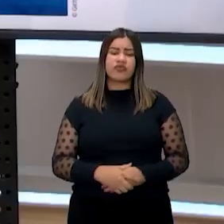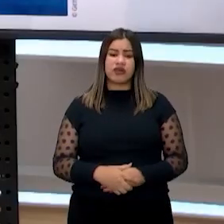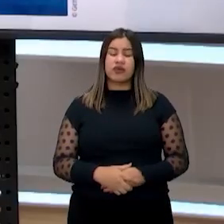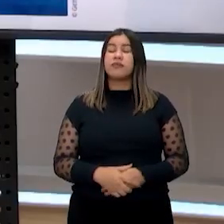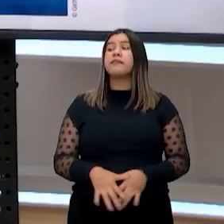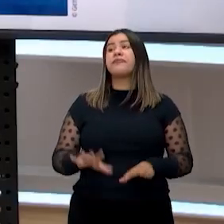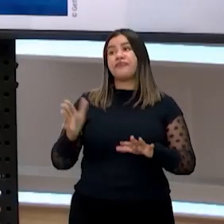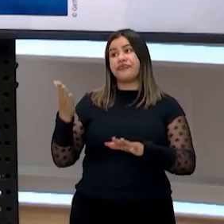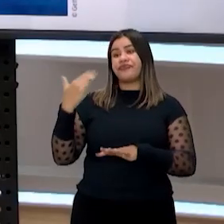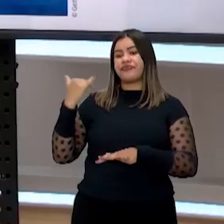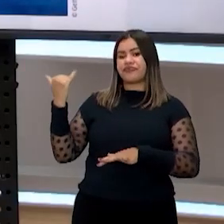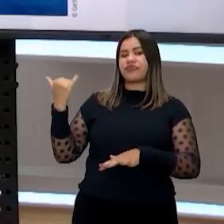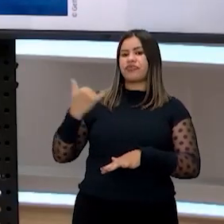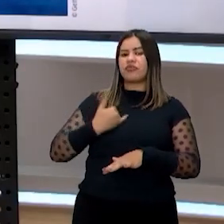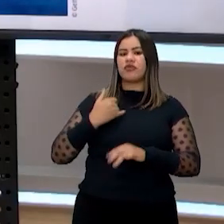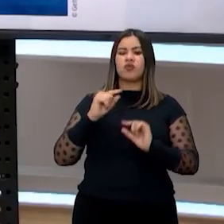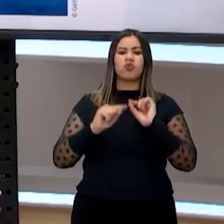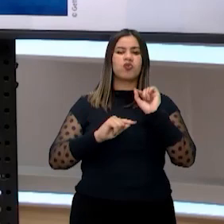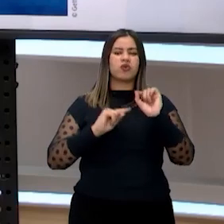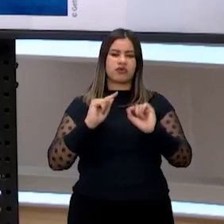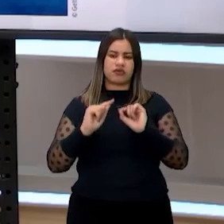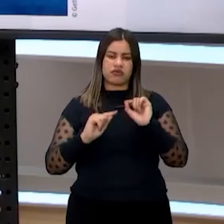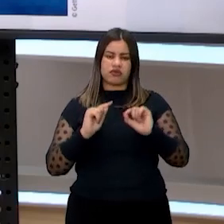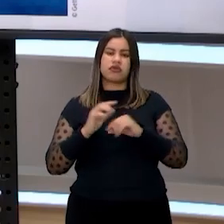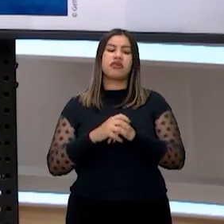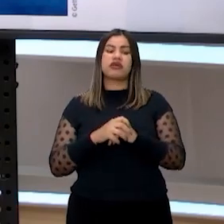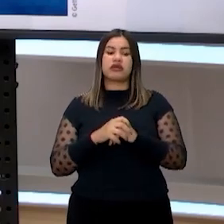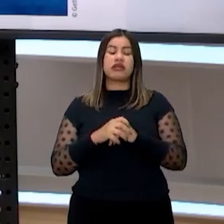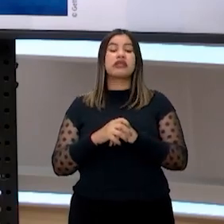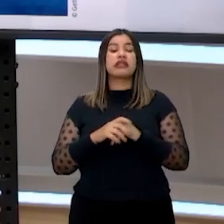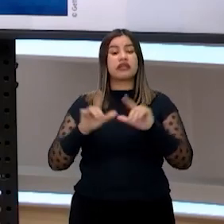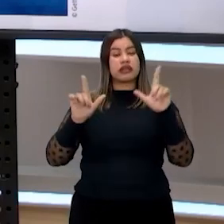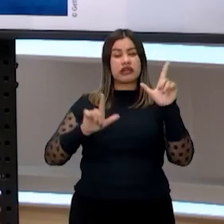vez de uma pessoa na TV que eu achei muito